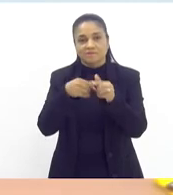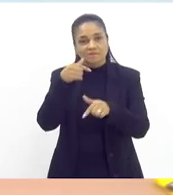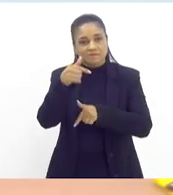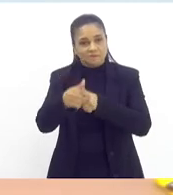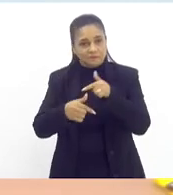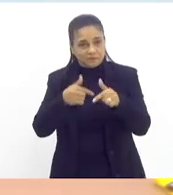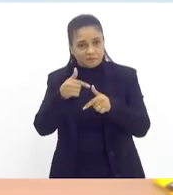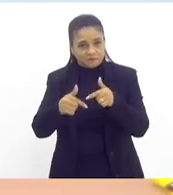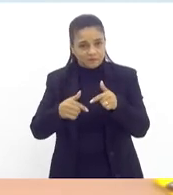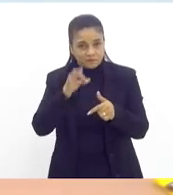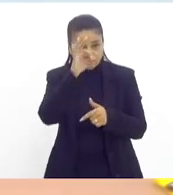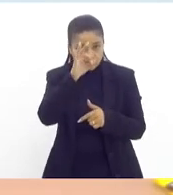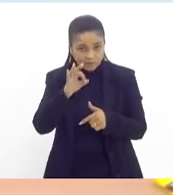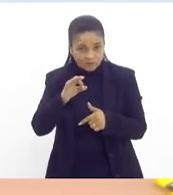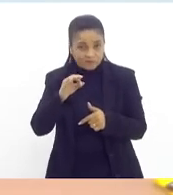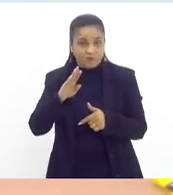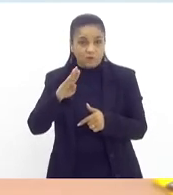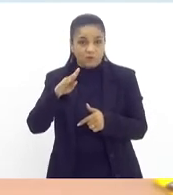quase